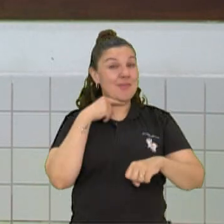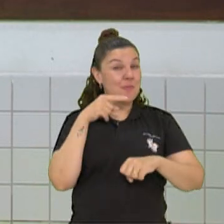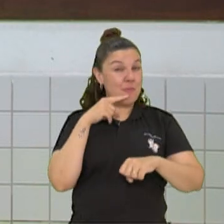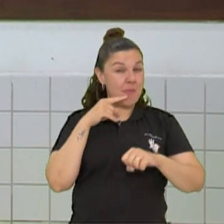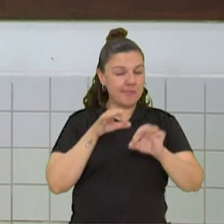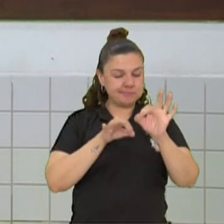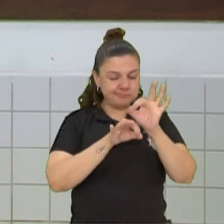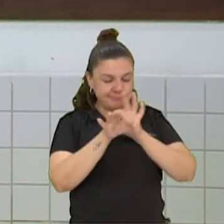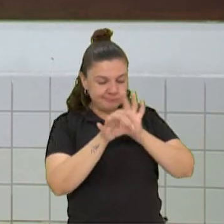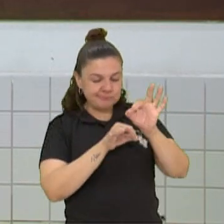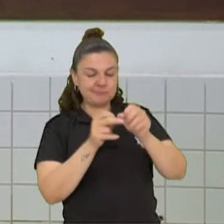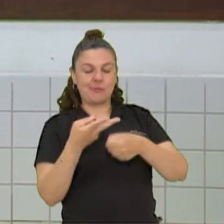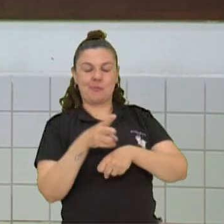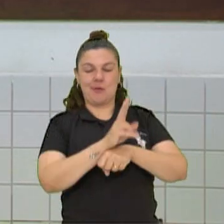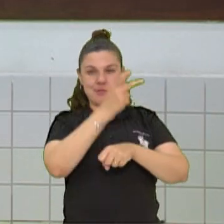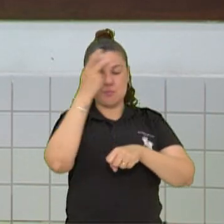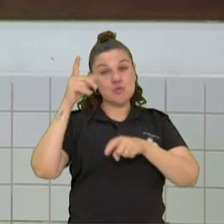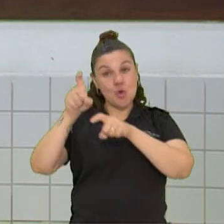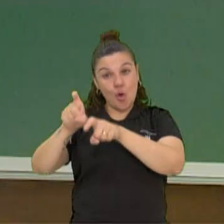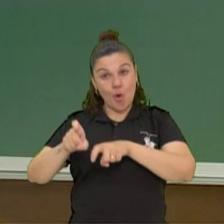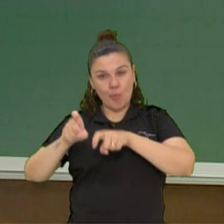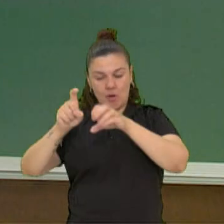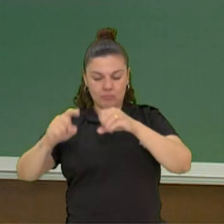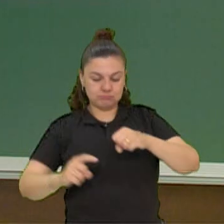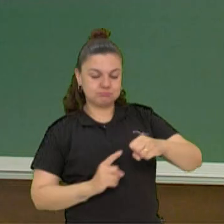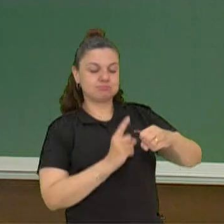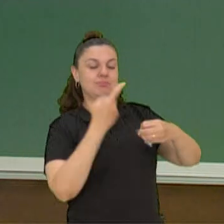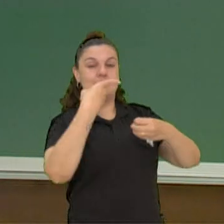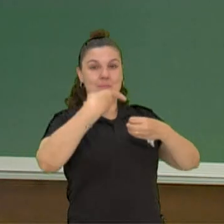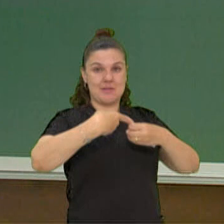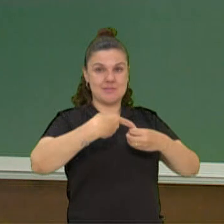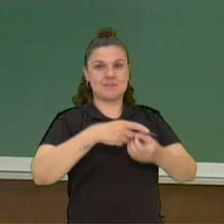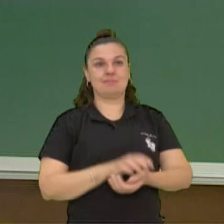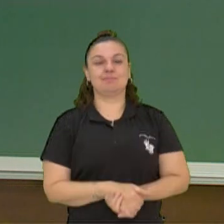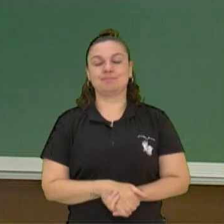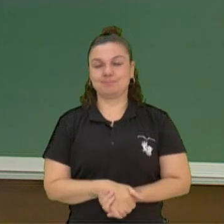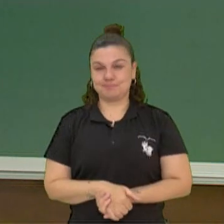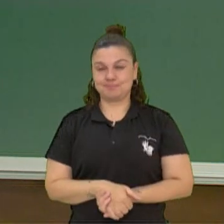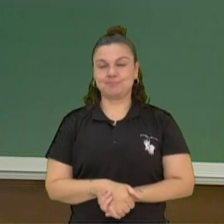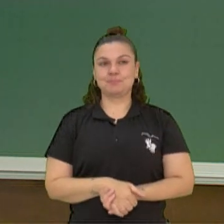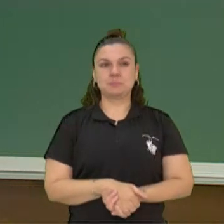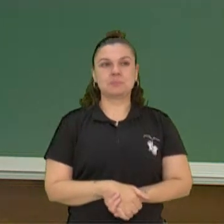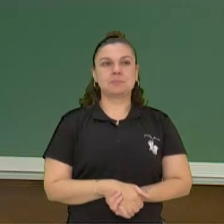demanda, atender as necessidades dessas populações que vêm migrando aí do campo.